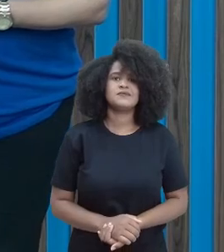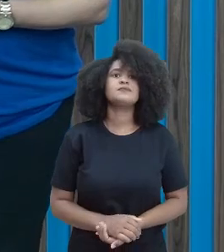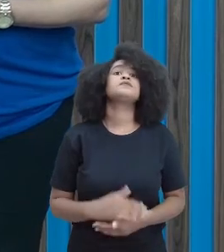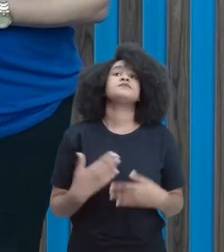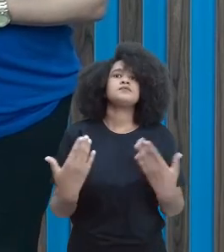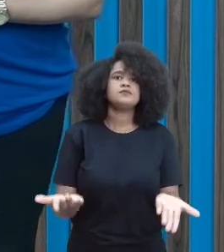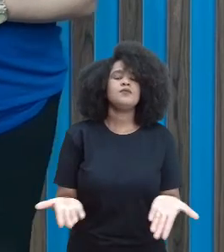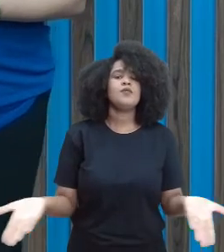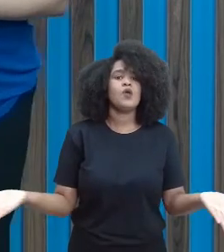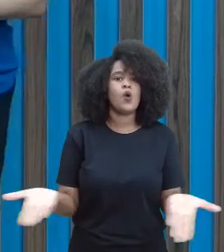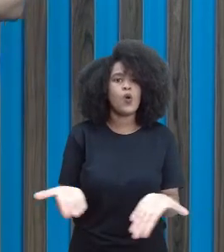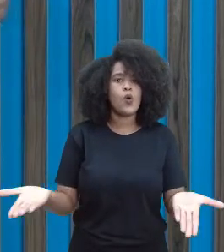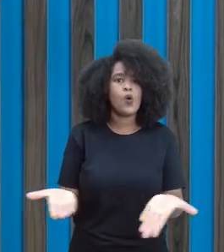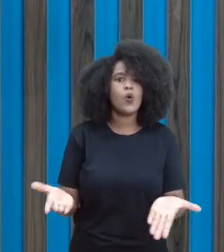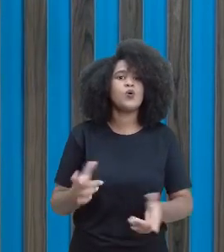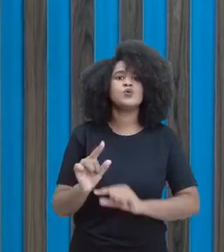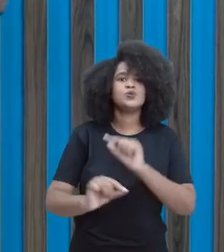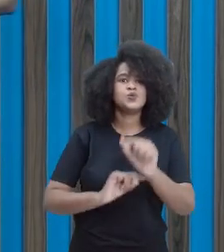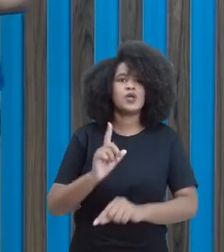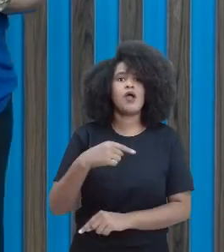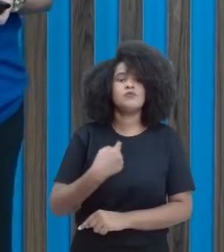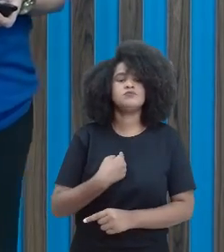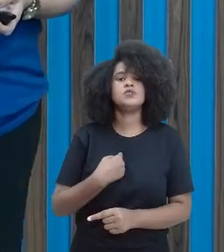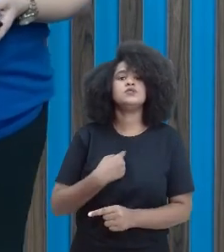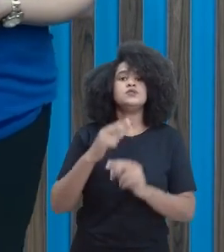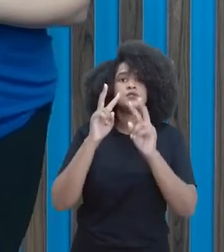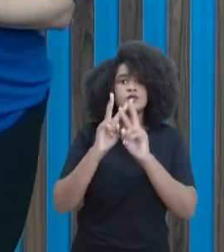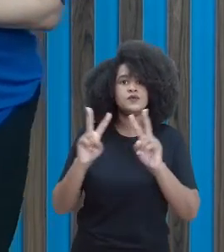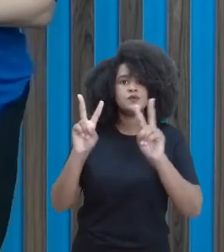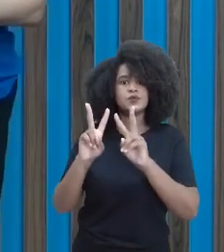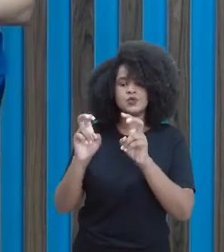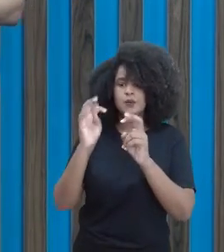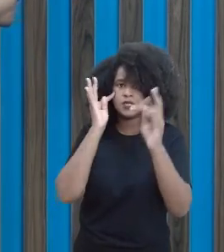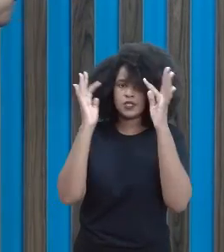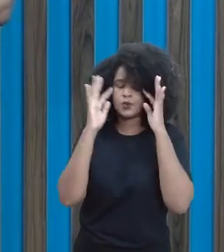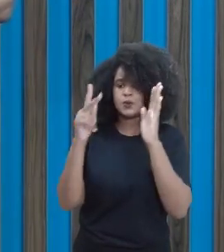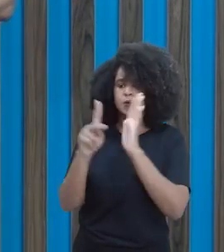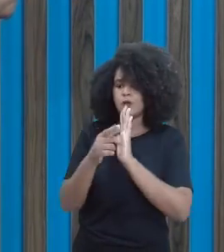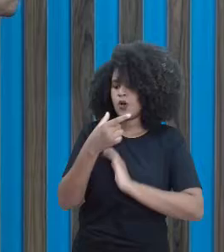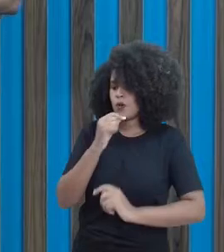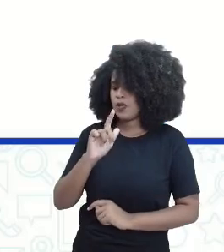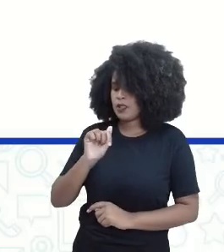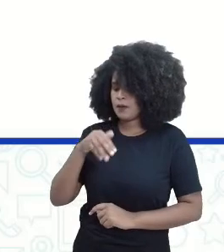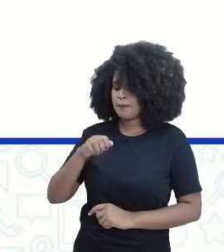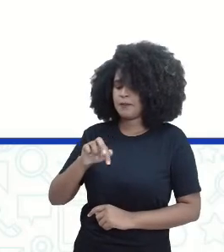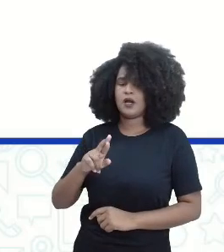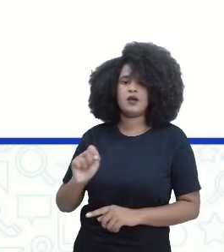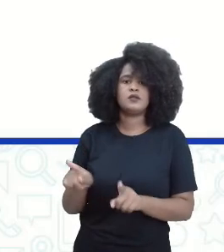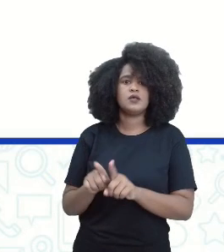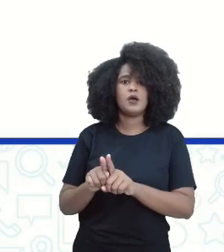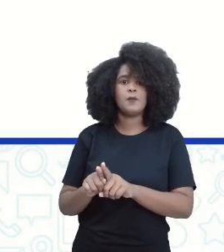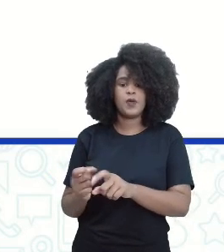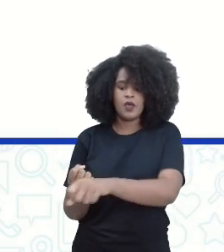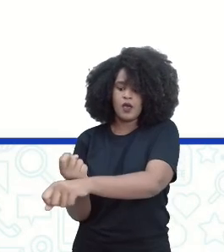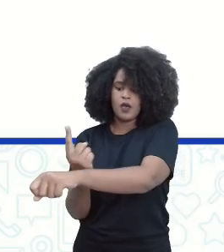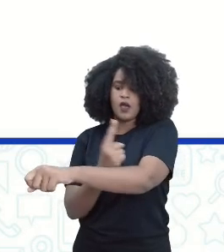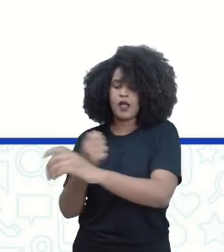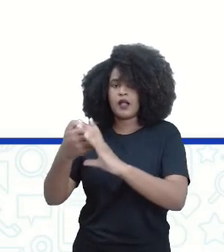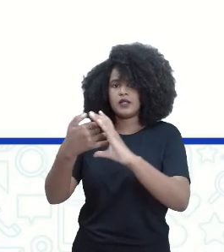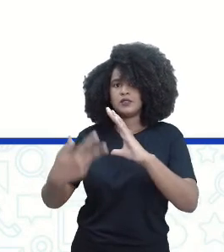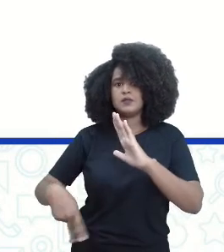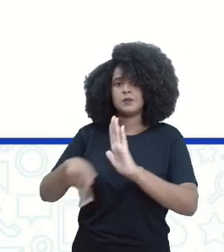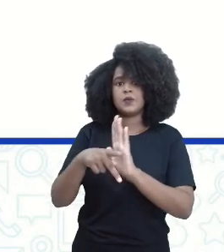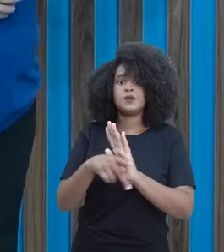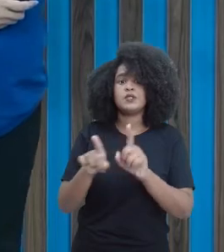ó, o que é que a gente viu na aula de hoje? Revisitamos essas propostas de Lamarck, vimos as evidências da evolução, o Wallace